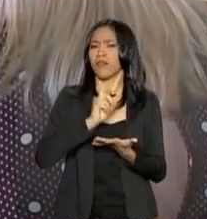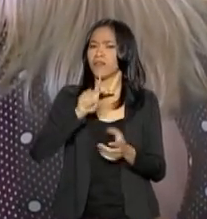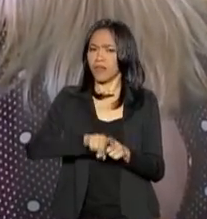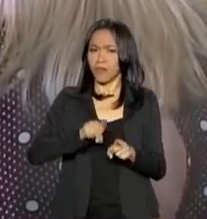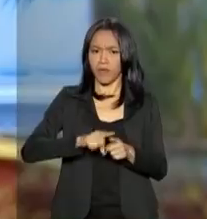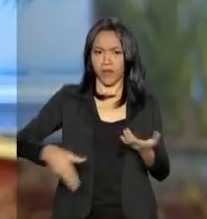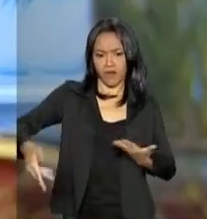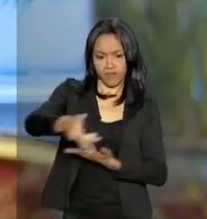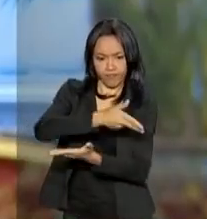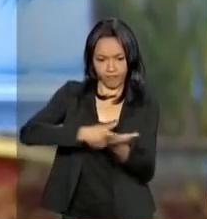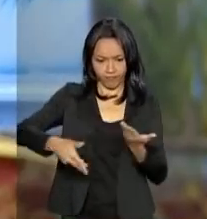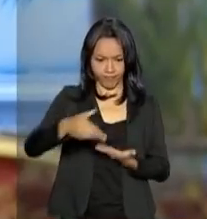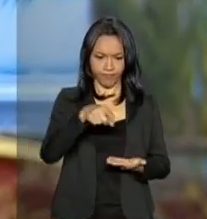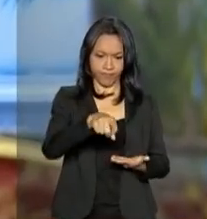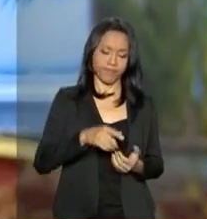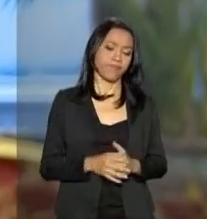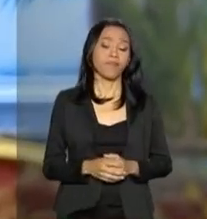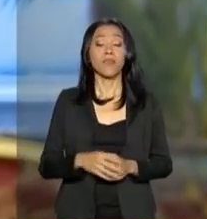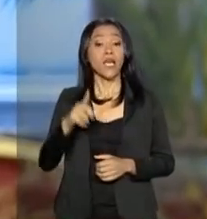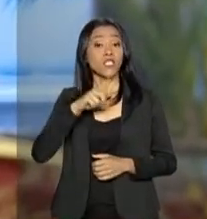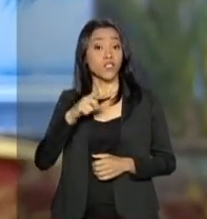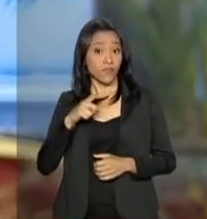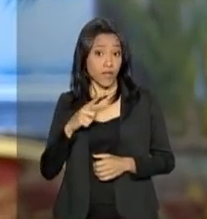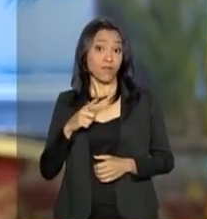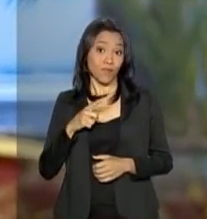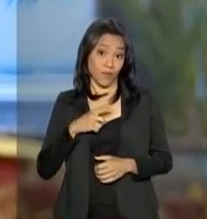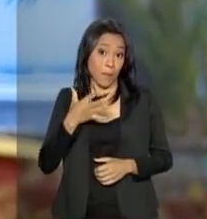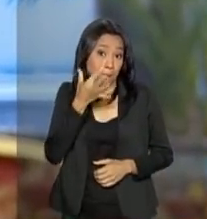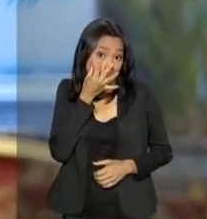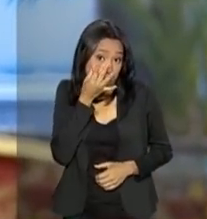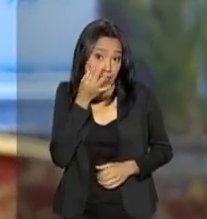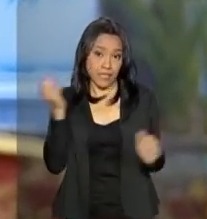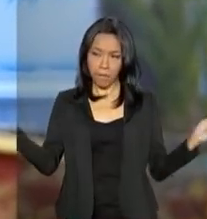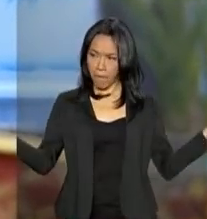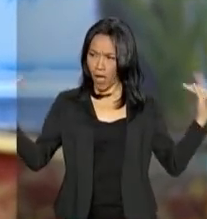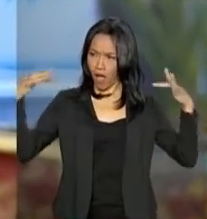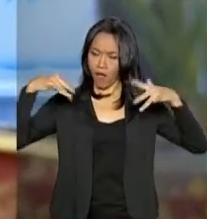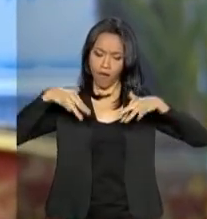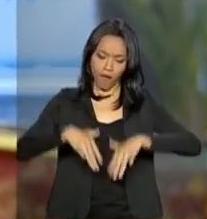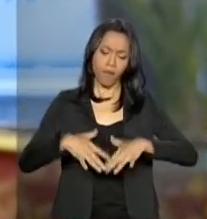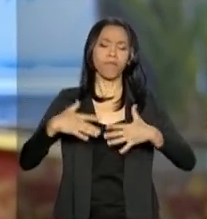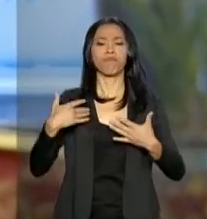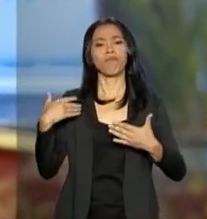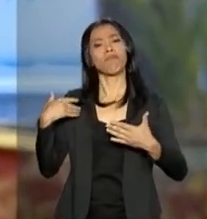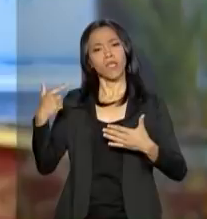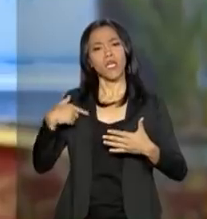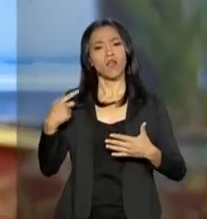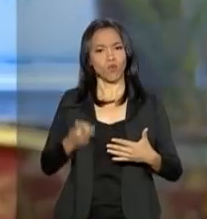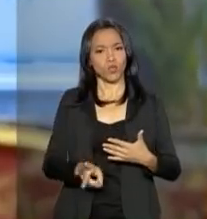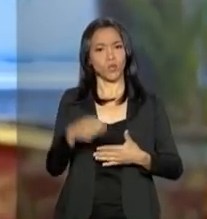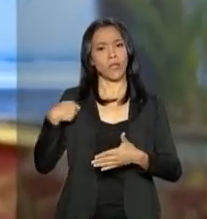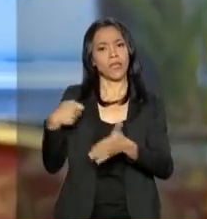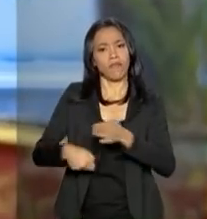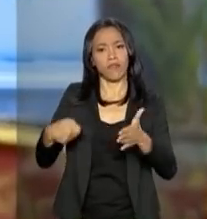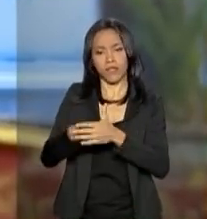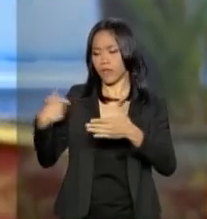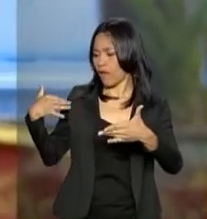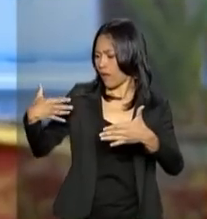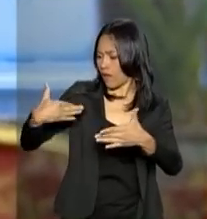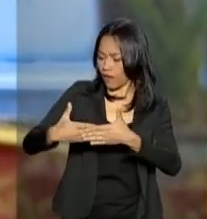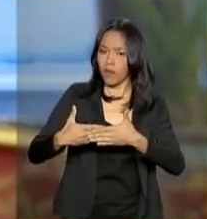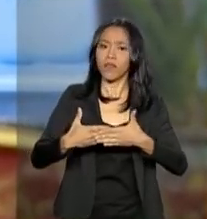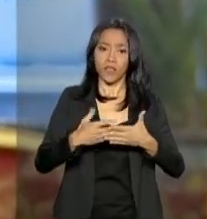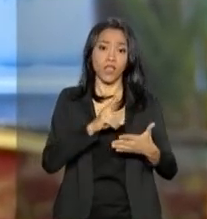livre comércio o Brasil sempre teve uma presença muito significativa até porque vem defendendo ao longo do tempo como farei ainda nesta